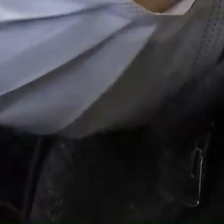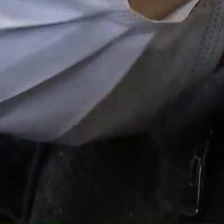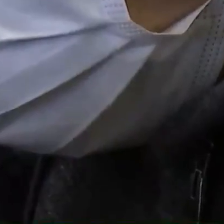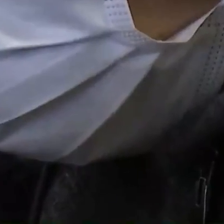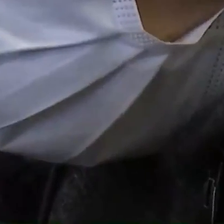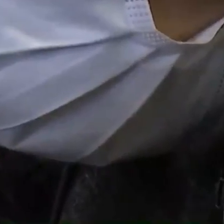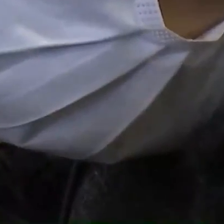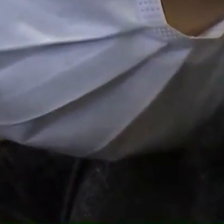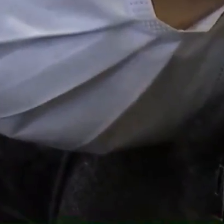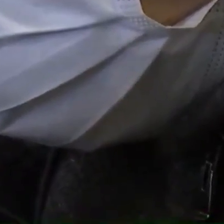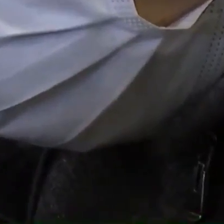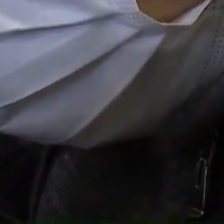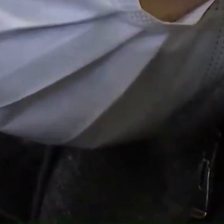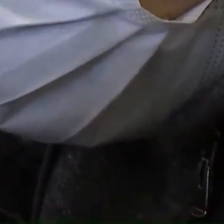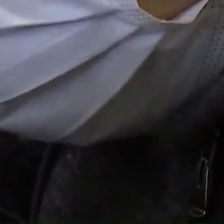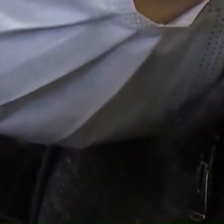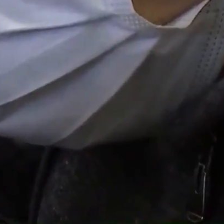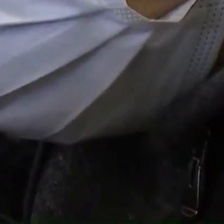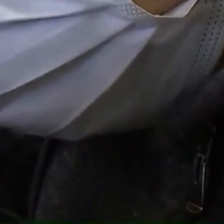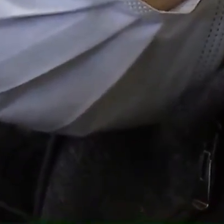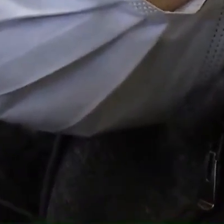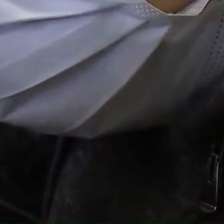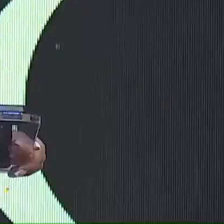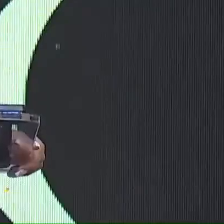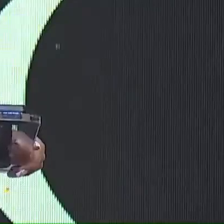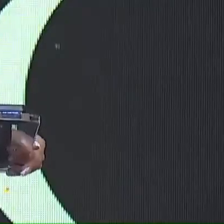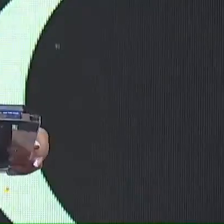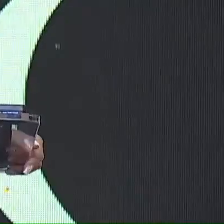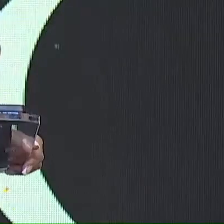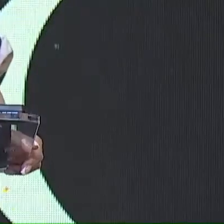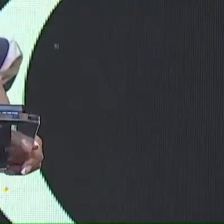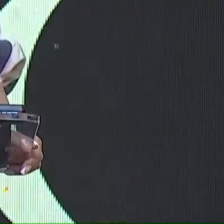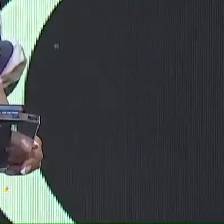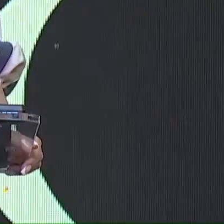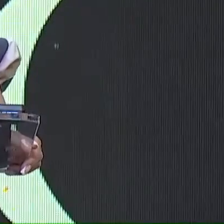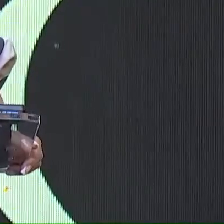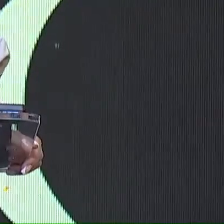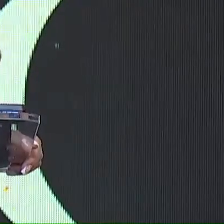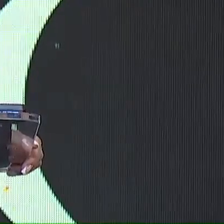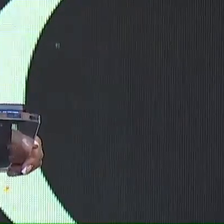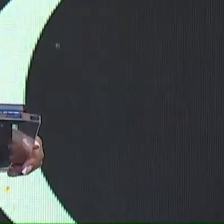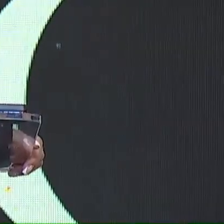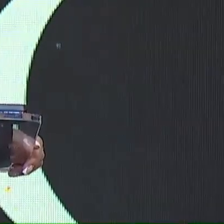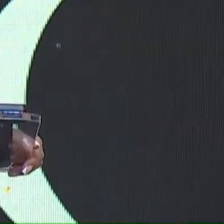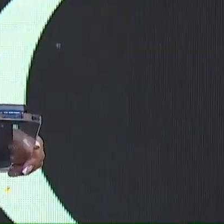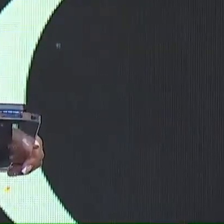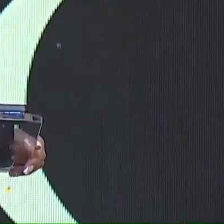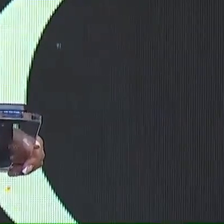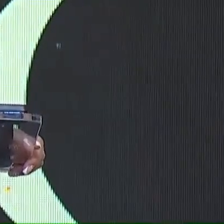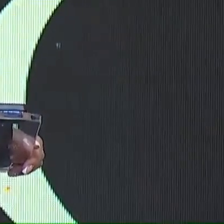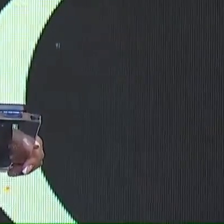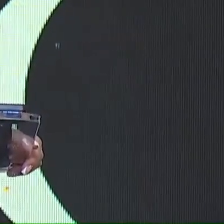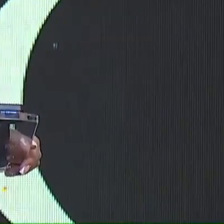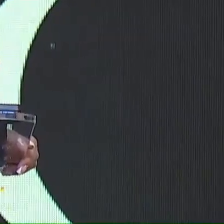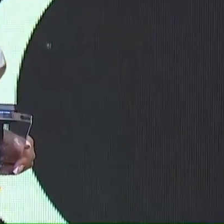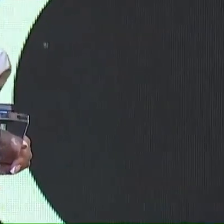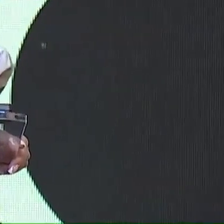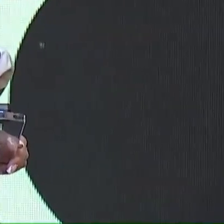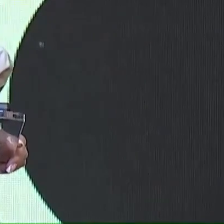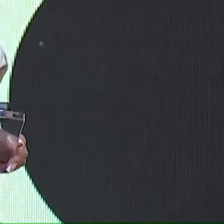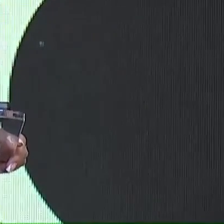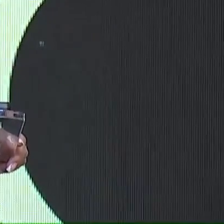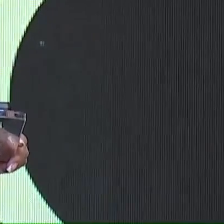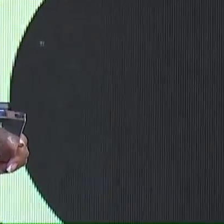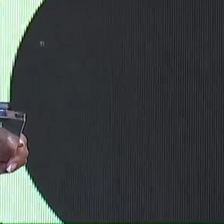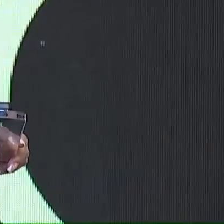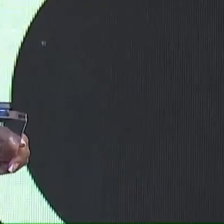manhã, Espírito Santo de Deus, nós temos expectativa naquilo que o Senhor fará, nós temos expectativa naquilo que o Senhor tem para cada um